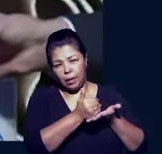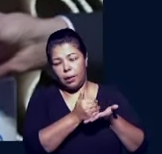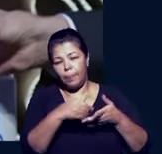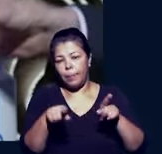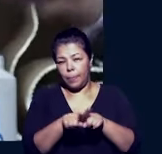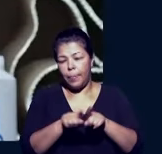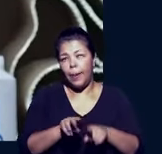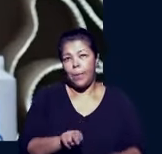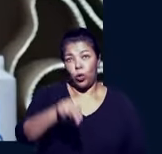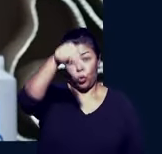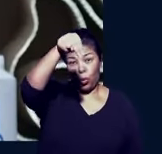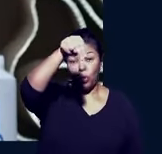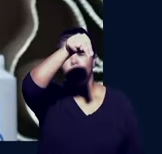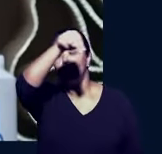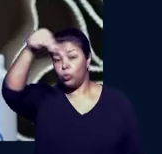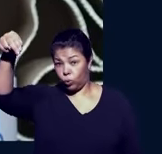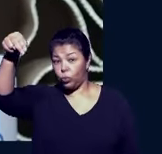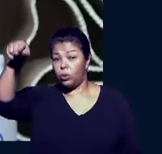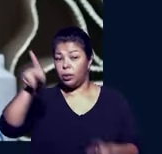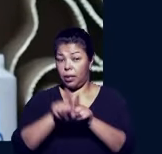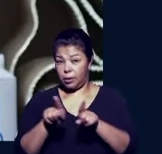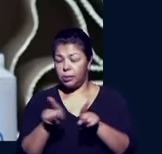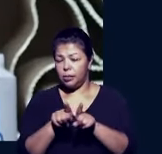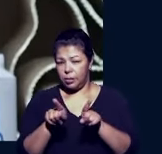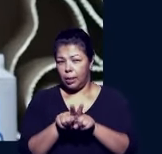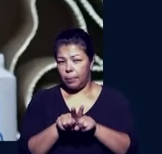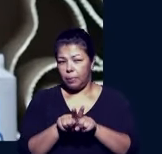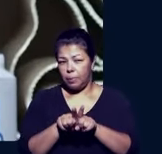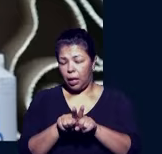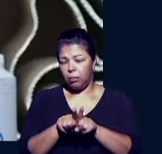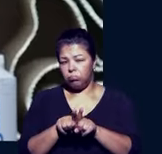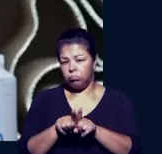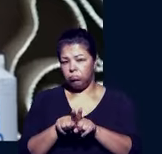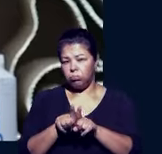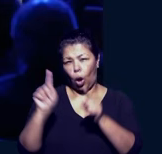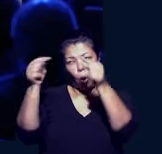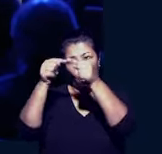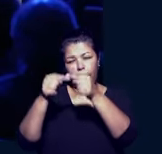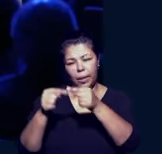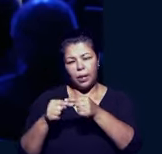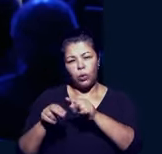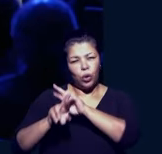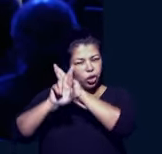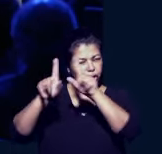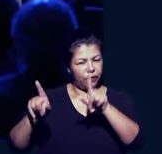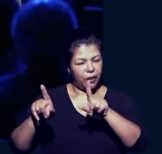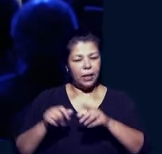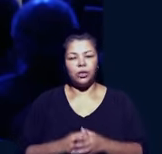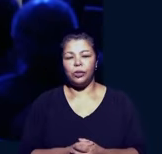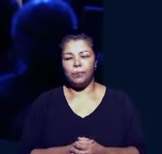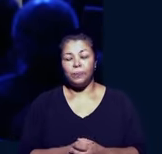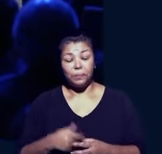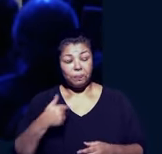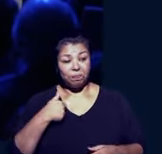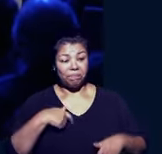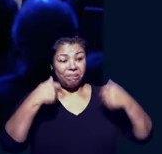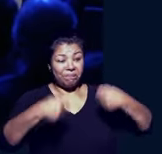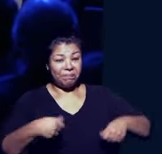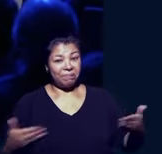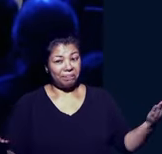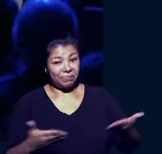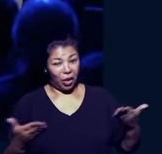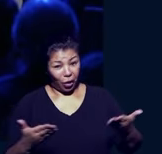do nordeste do Brasil frente às suas peculiaridades e desafios eu preciso fazer um desafio pros quatro governadores